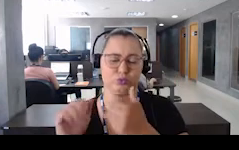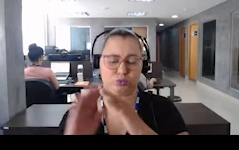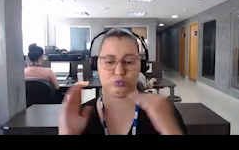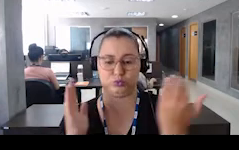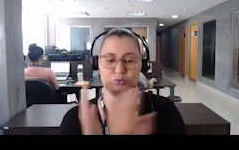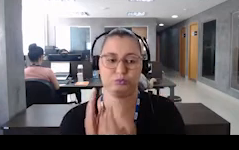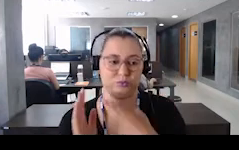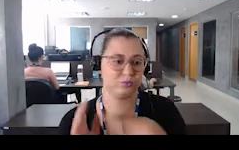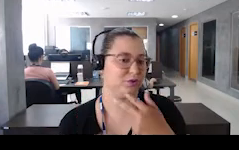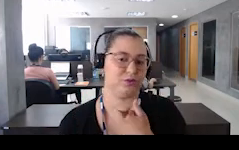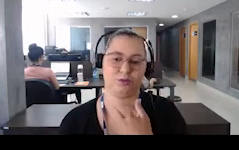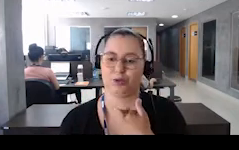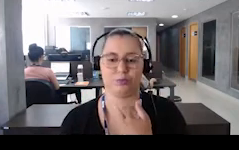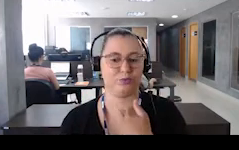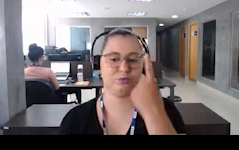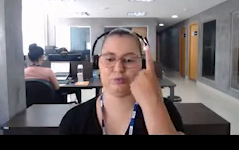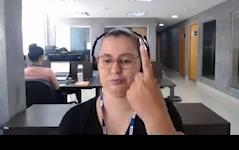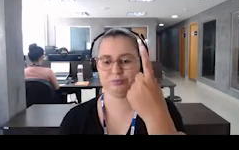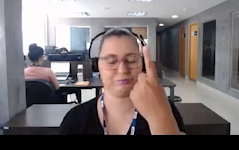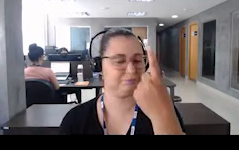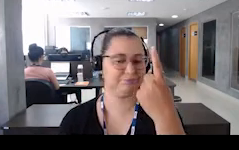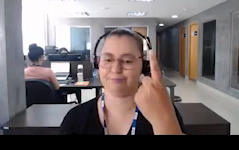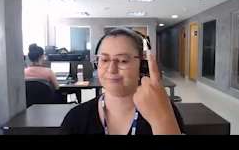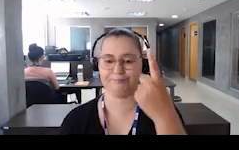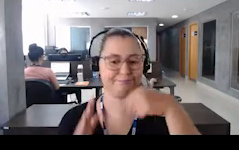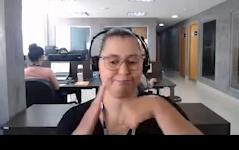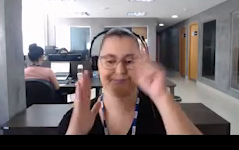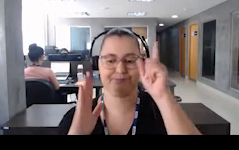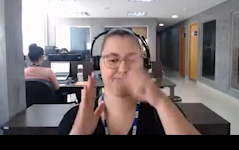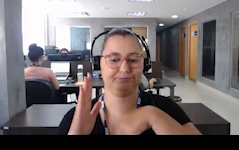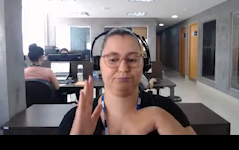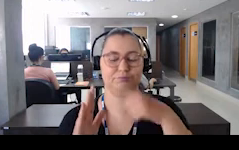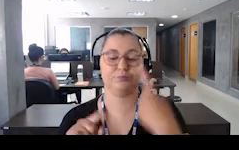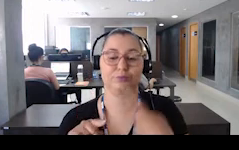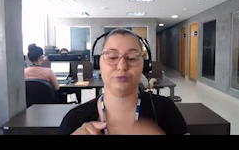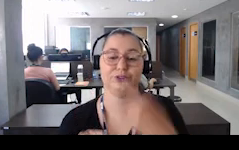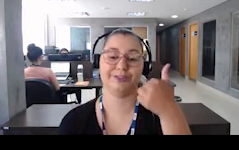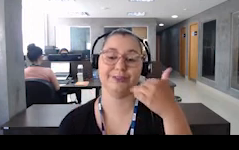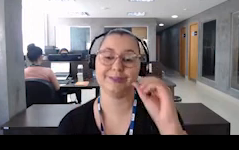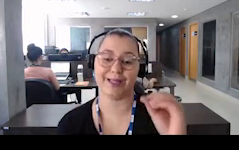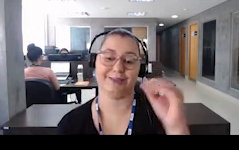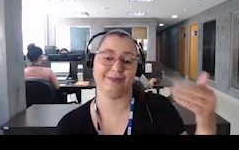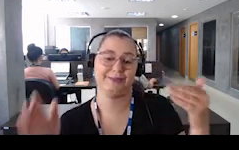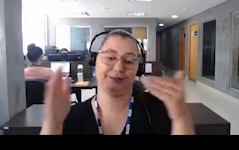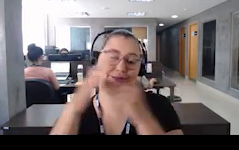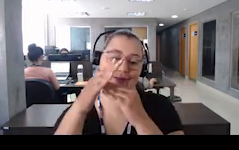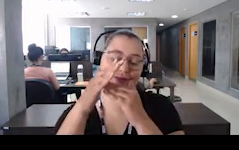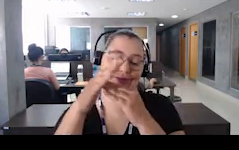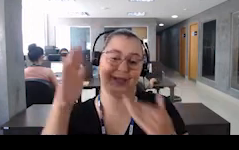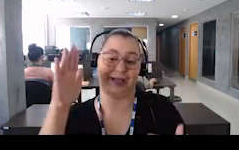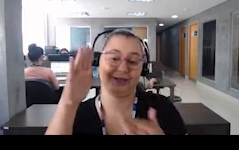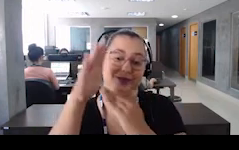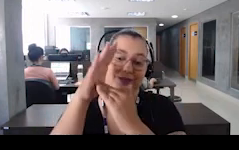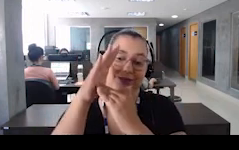de 11,36, a gente também não poderia usar o quê? Um interruptor para acionar essas lâmpadas mistas. Por quê? Porque esse valor